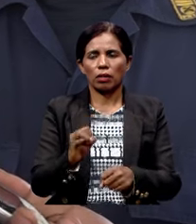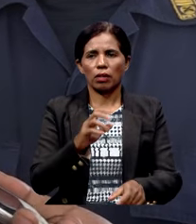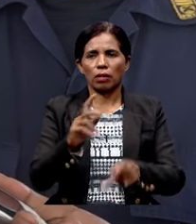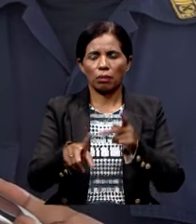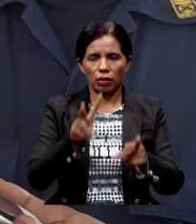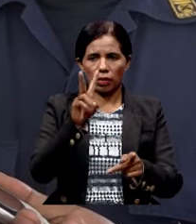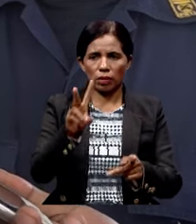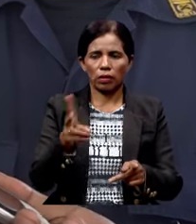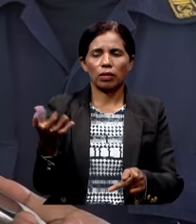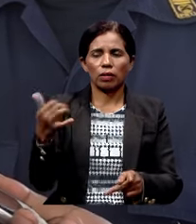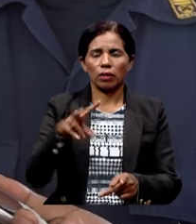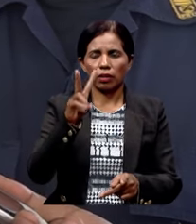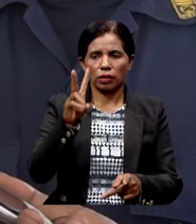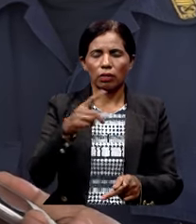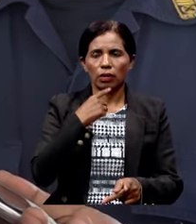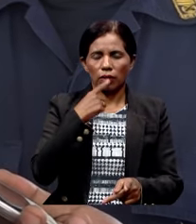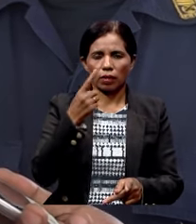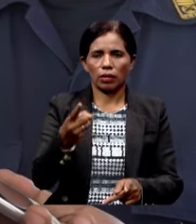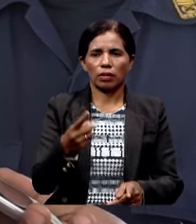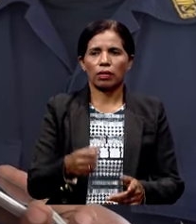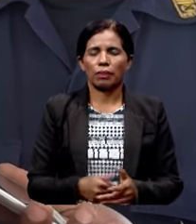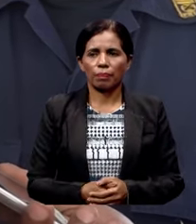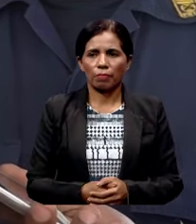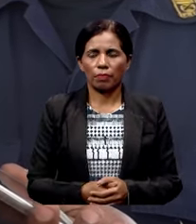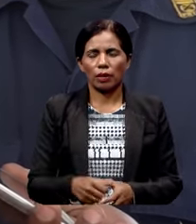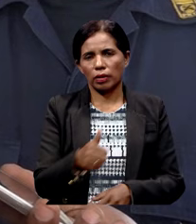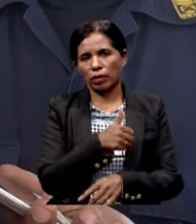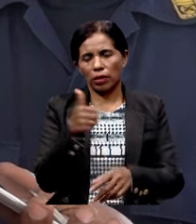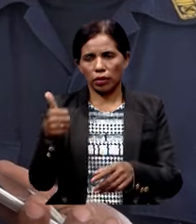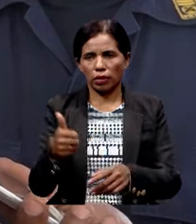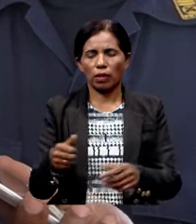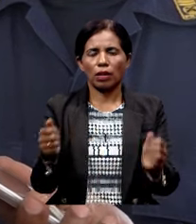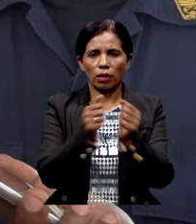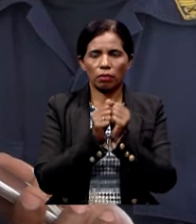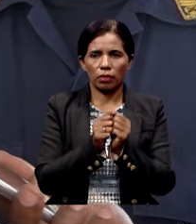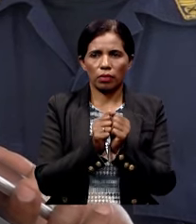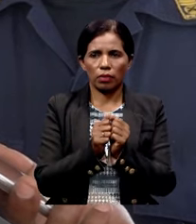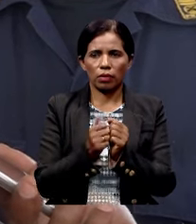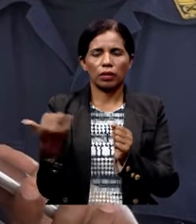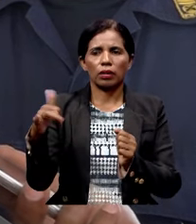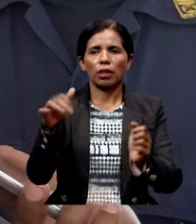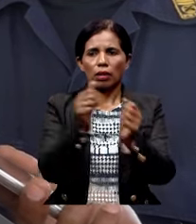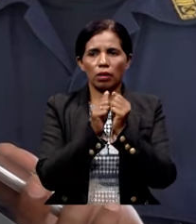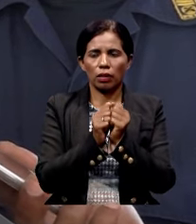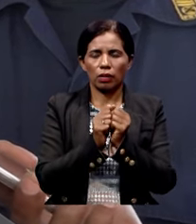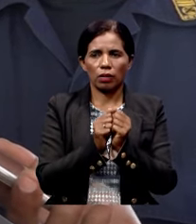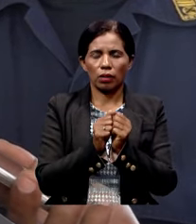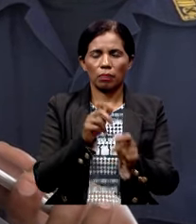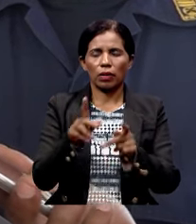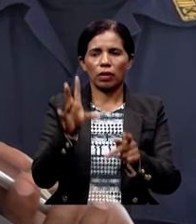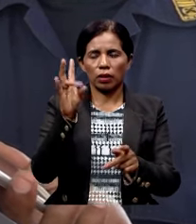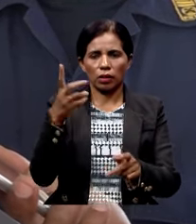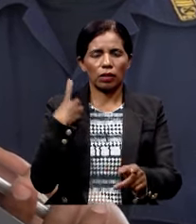né, se na rua descobre tam vale sira selu, ne hamutuk sira hamutuk na suspeito na hitu mak